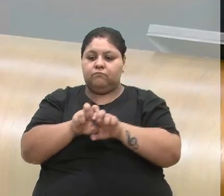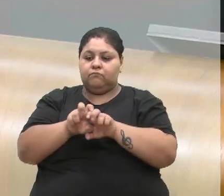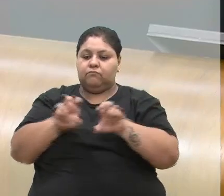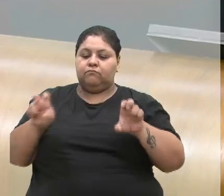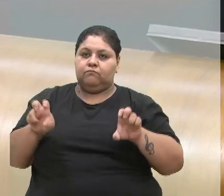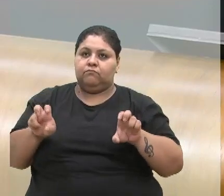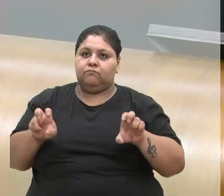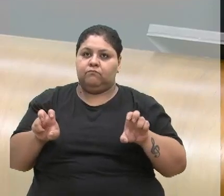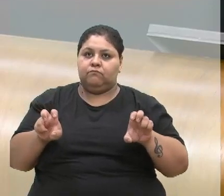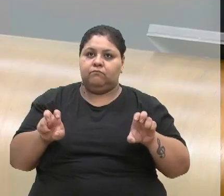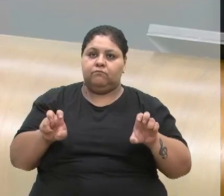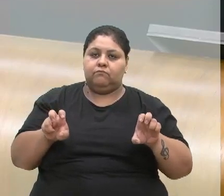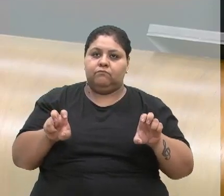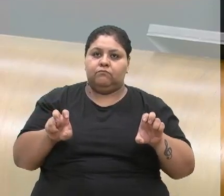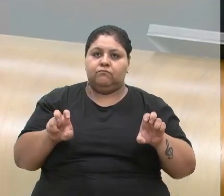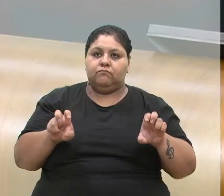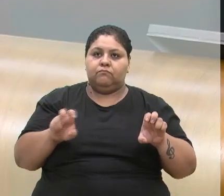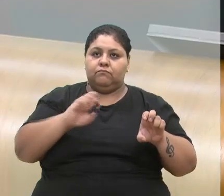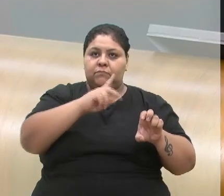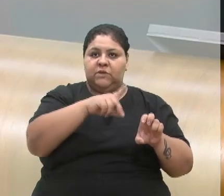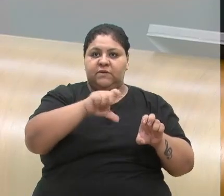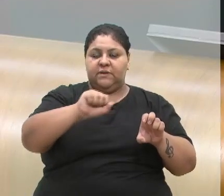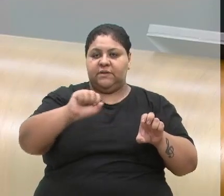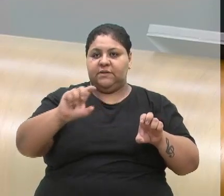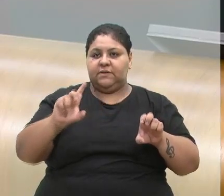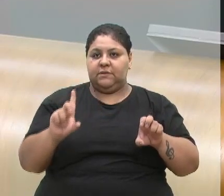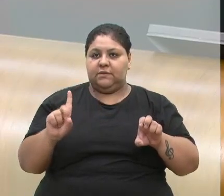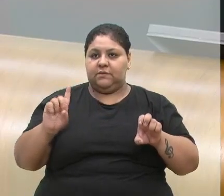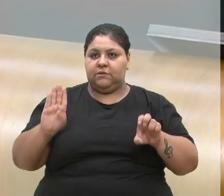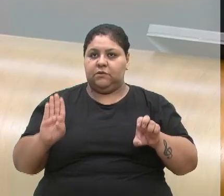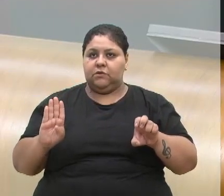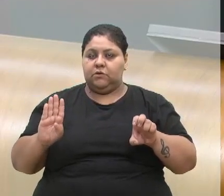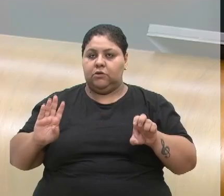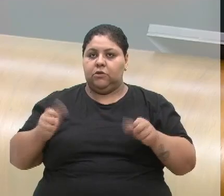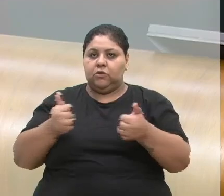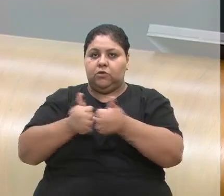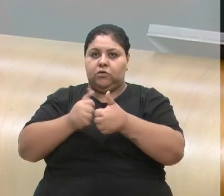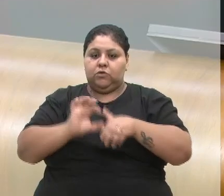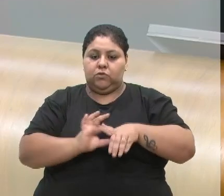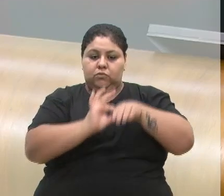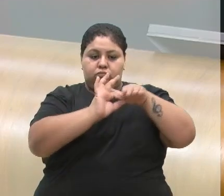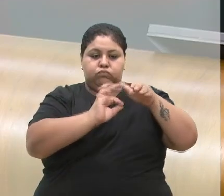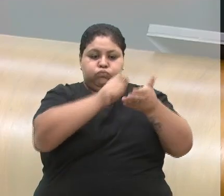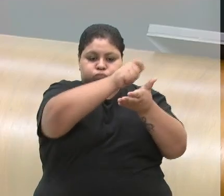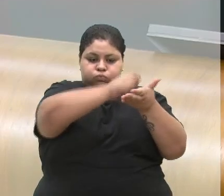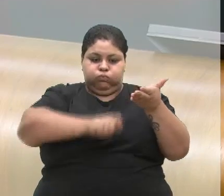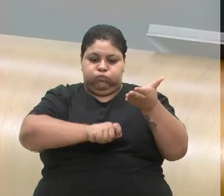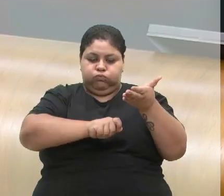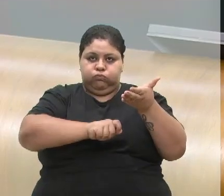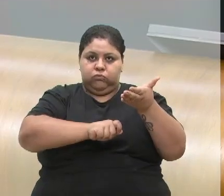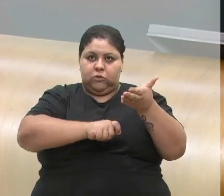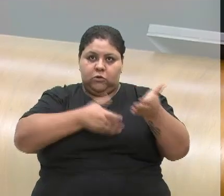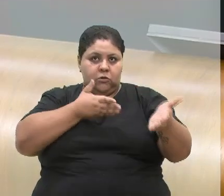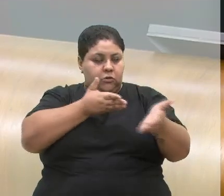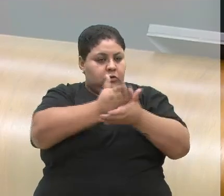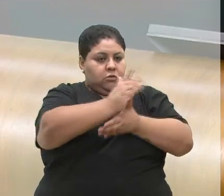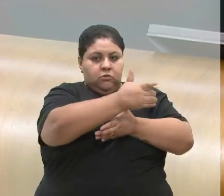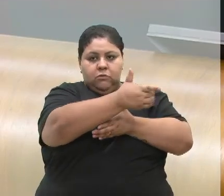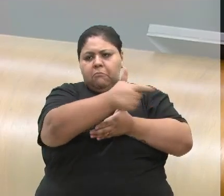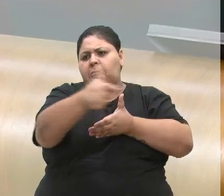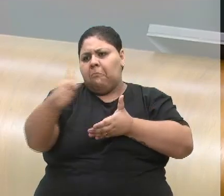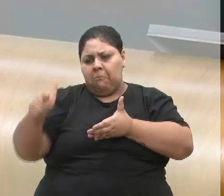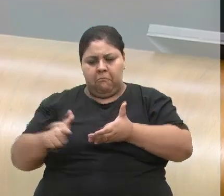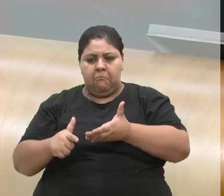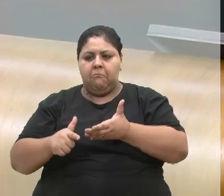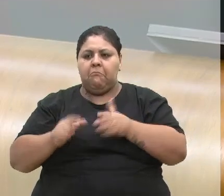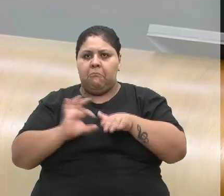da Social Democracia Brasileira, PSDB, por meio do seu líder, que abaixo subscreve, com anuência da maioria dos demais líderes de